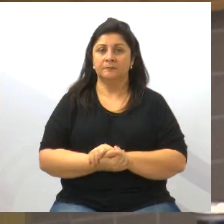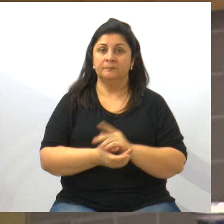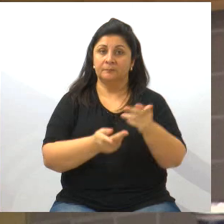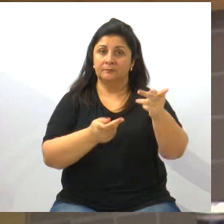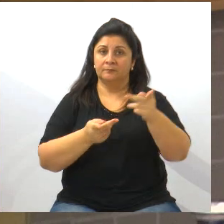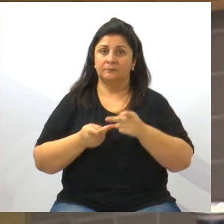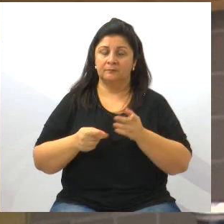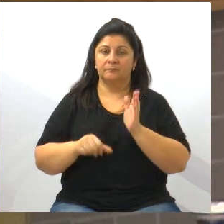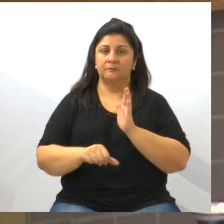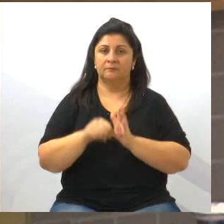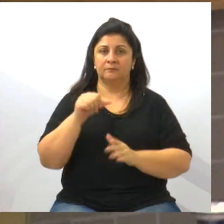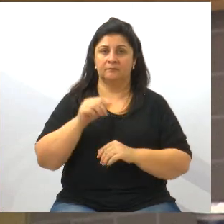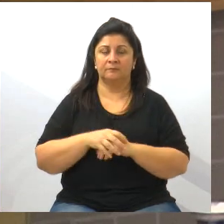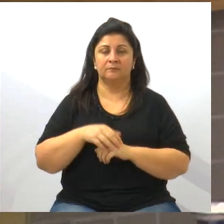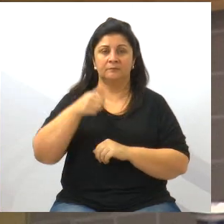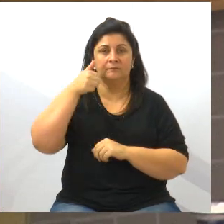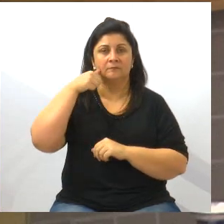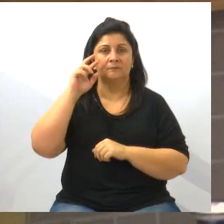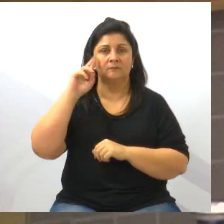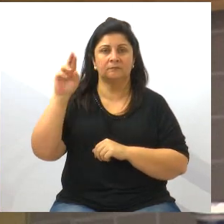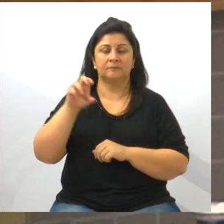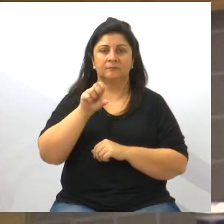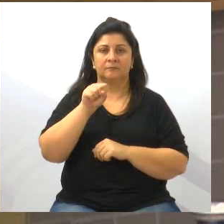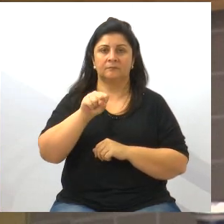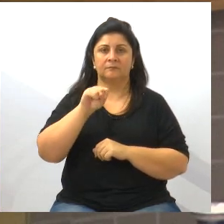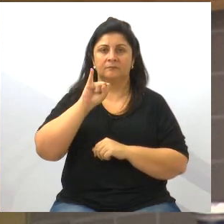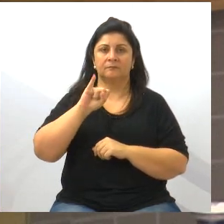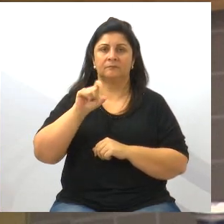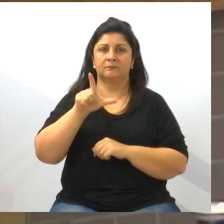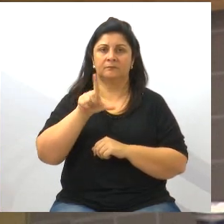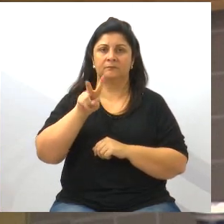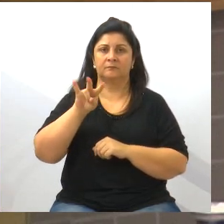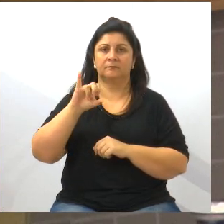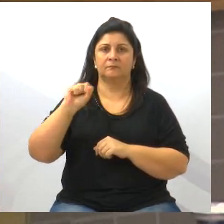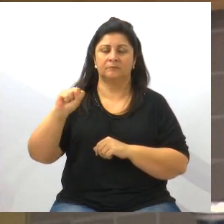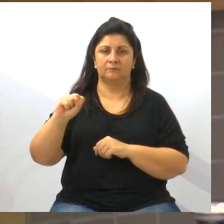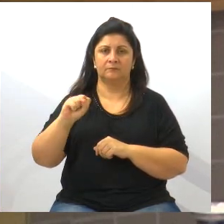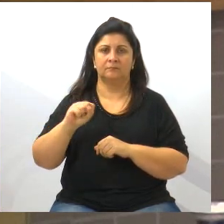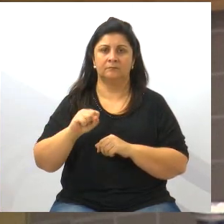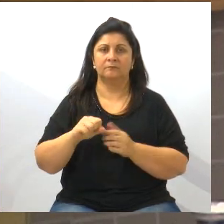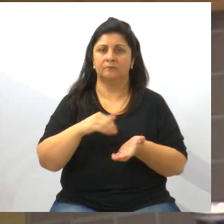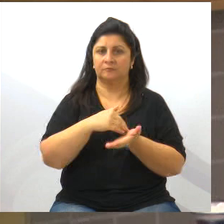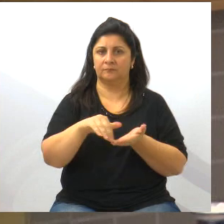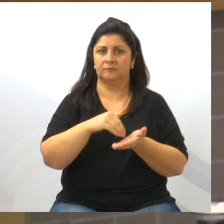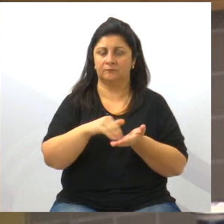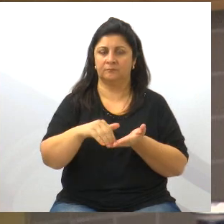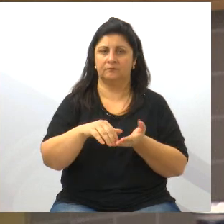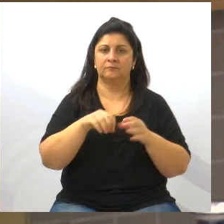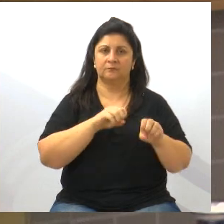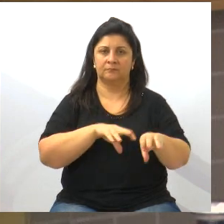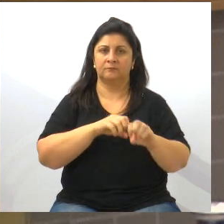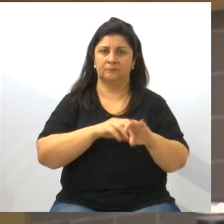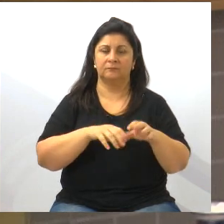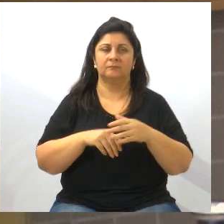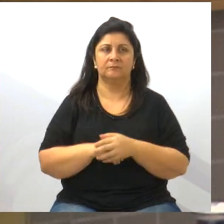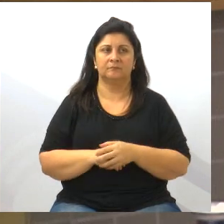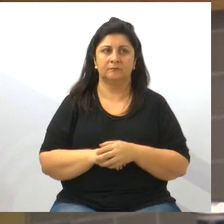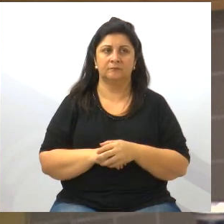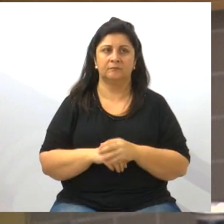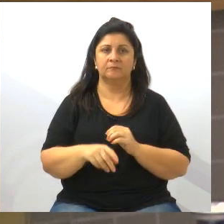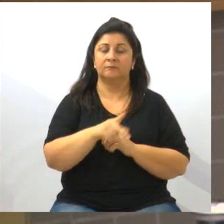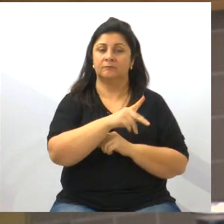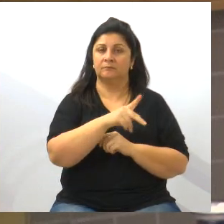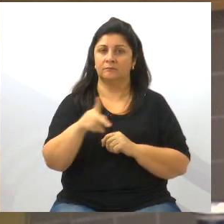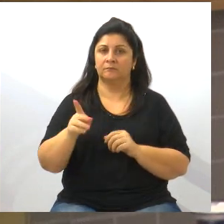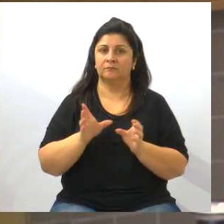Convidamos primeiramente a senhora Silvia Bardi, secretária adjunta da Secretaria de Educação, presidente do Conselho Municipal de